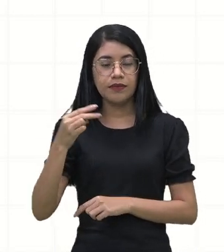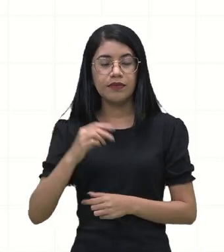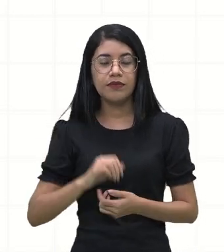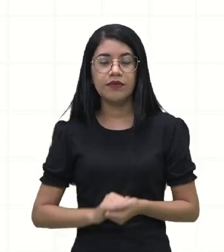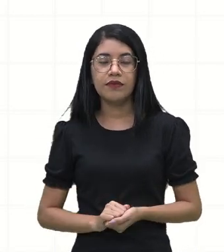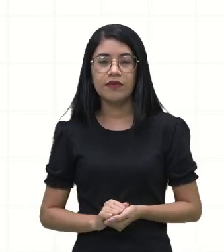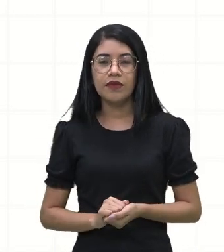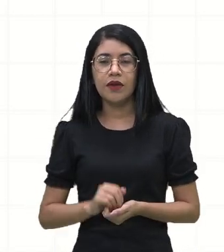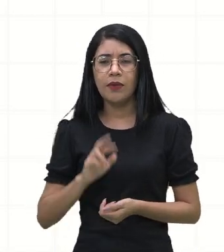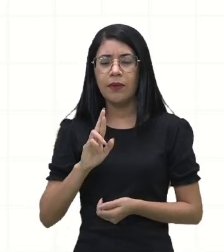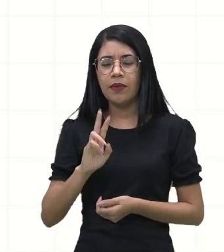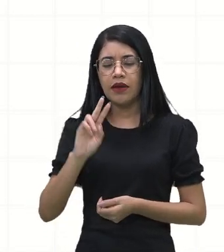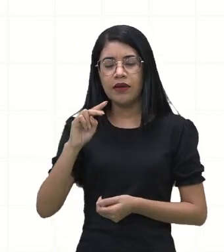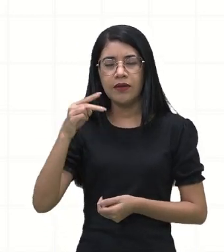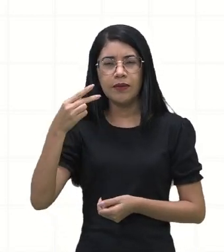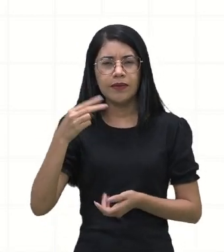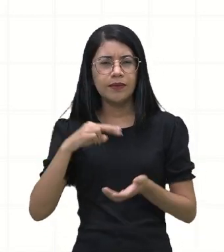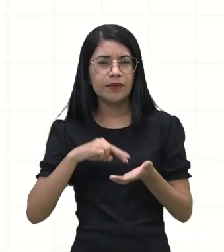é o raio ao quadrado?